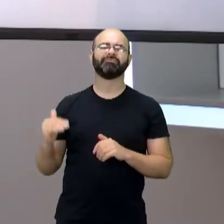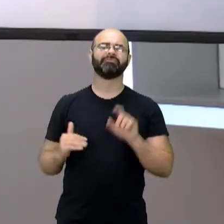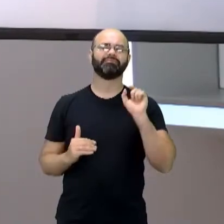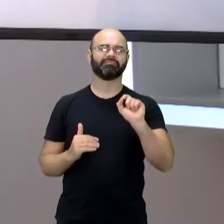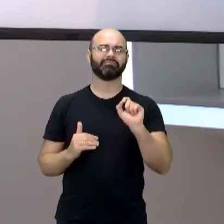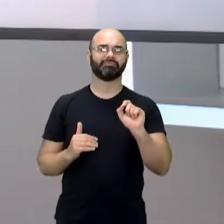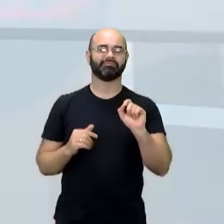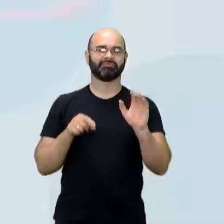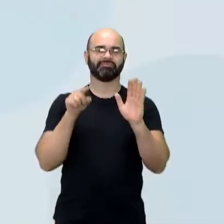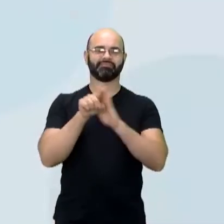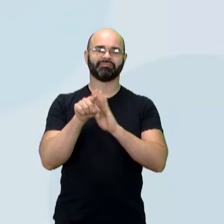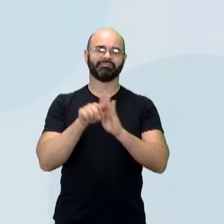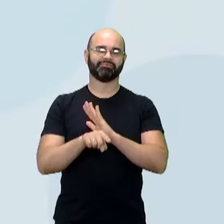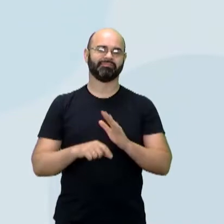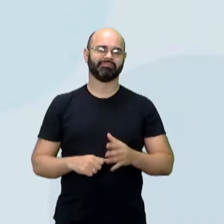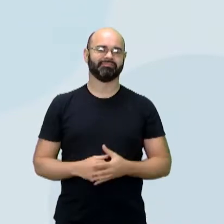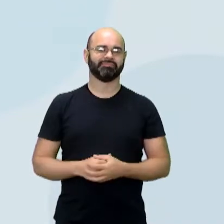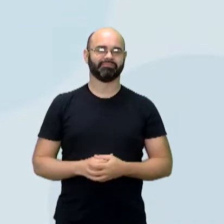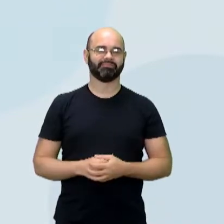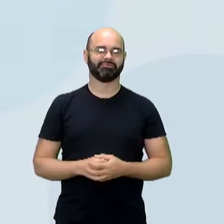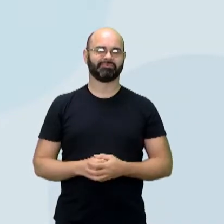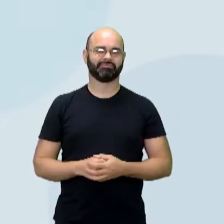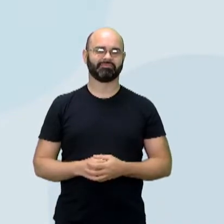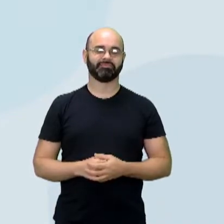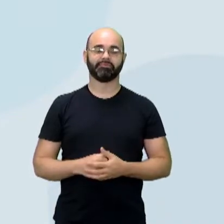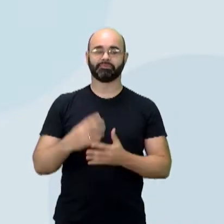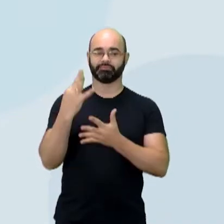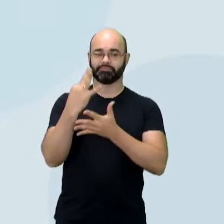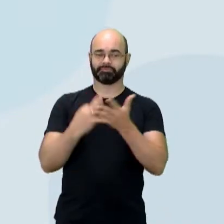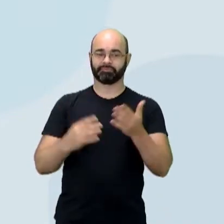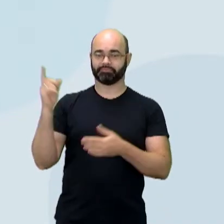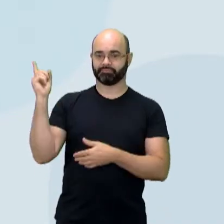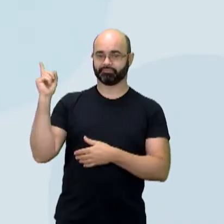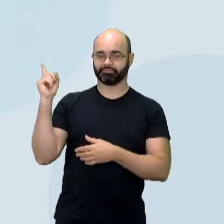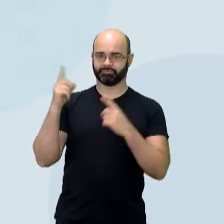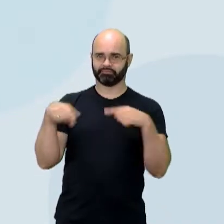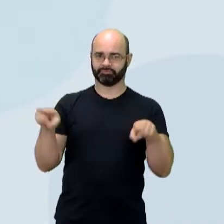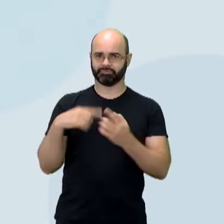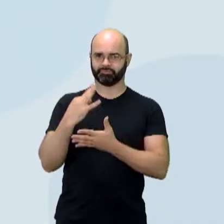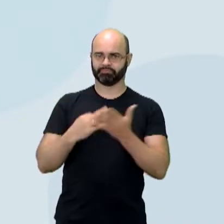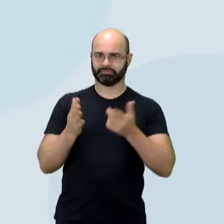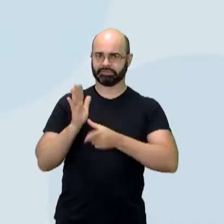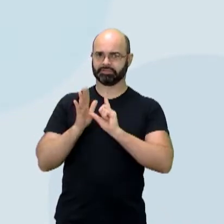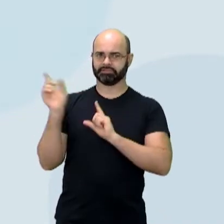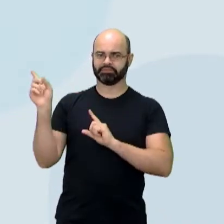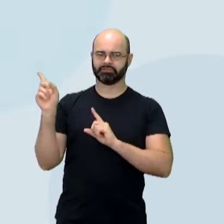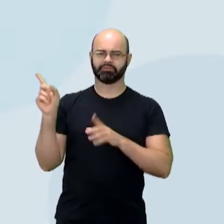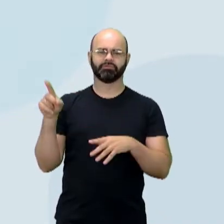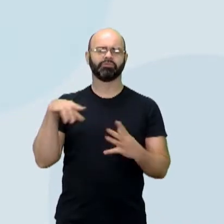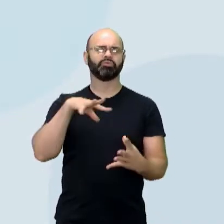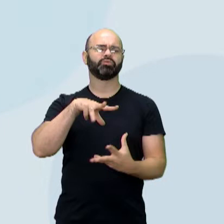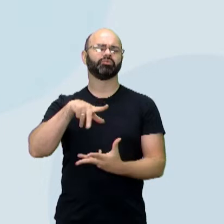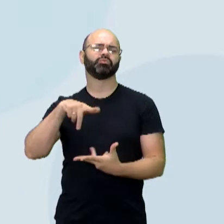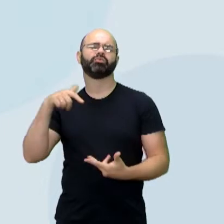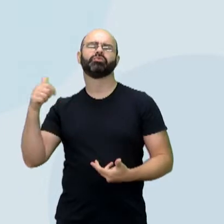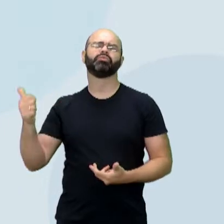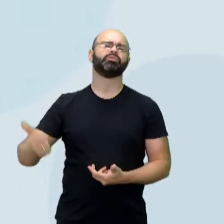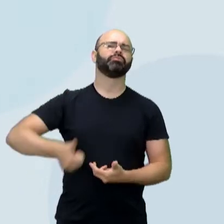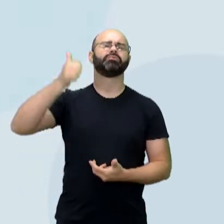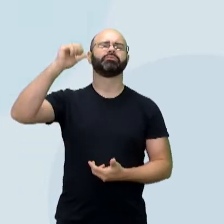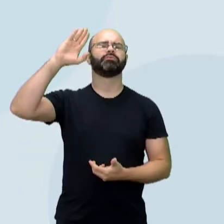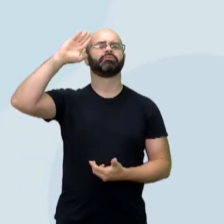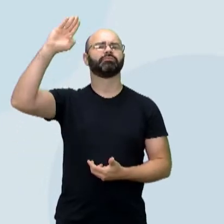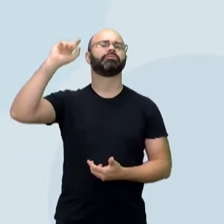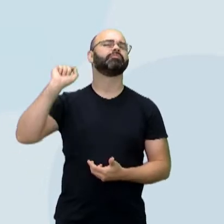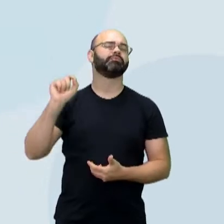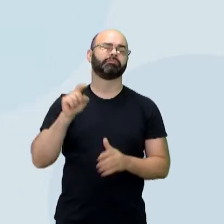lá para a pergunta já. De acordo com esse texto, com essa música, a coisa mais divina do mundo é... Gente, essa pergunta